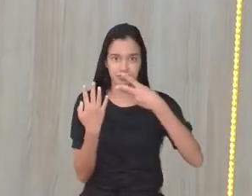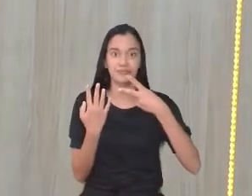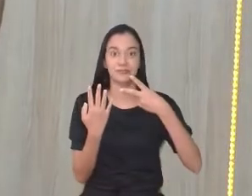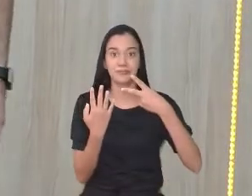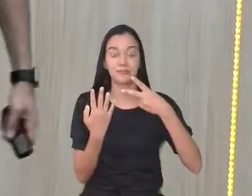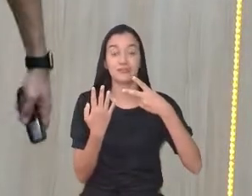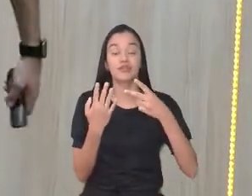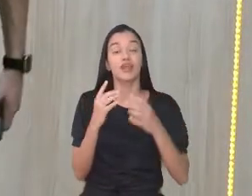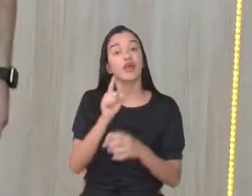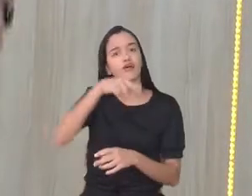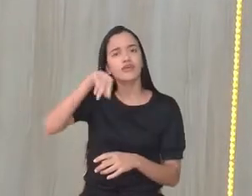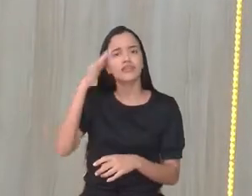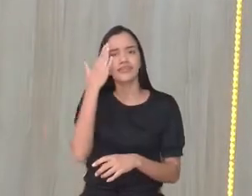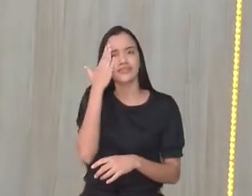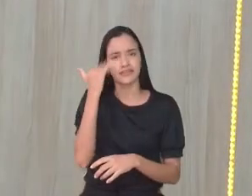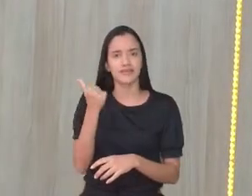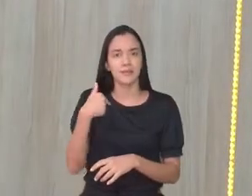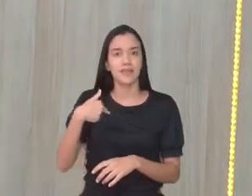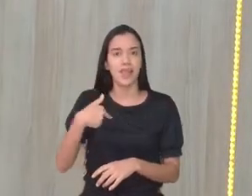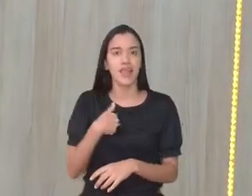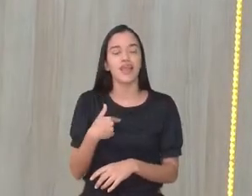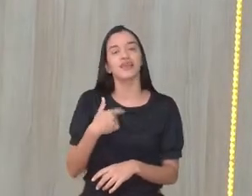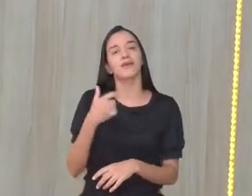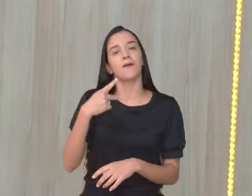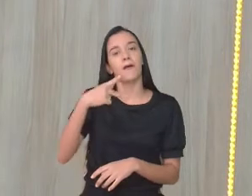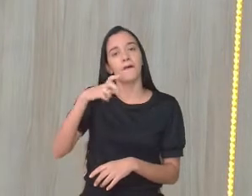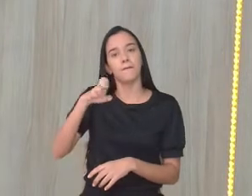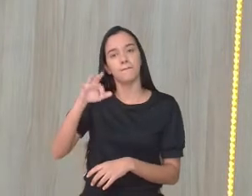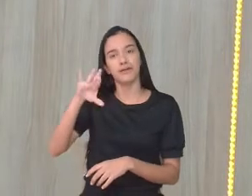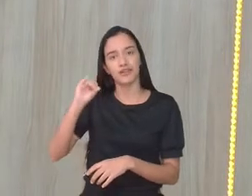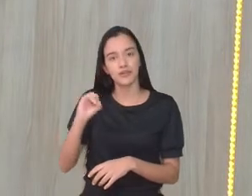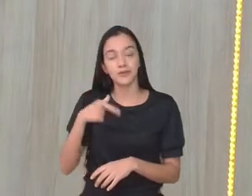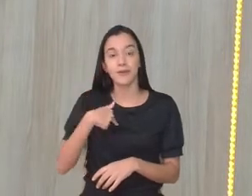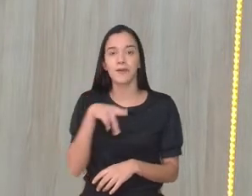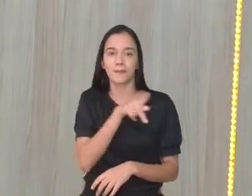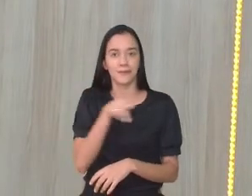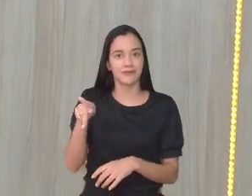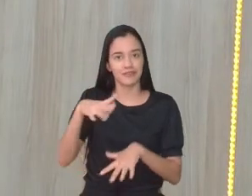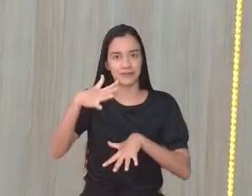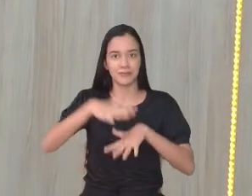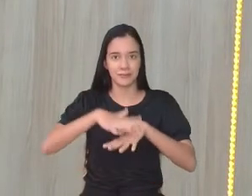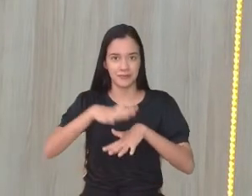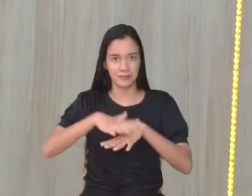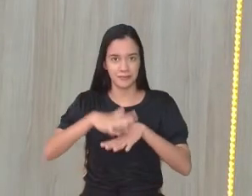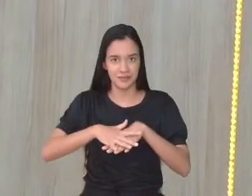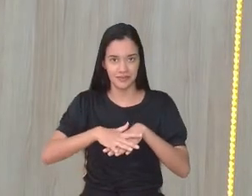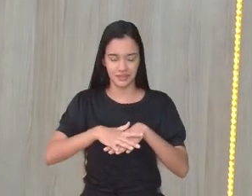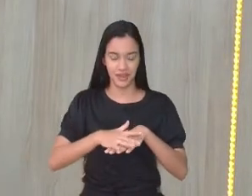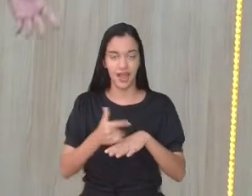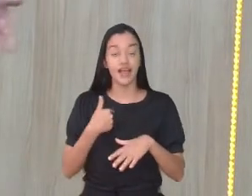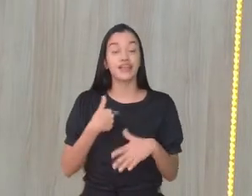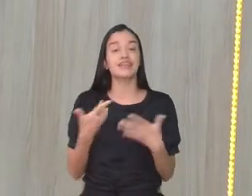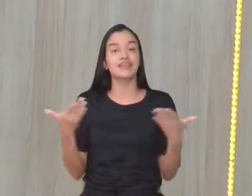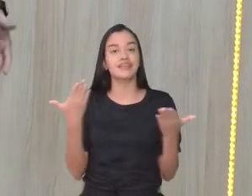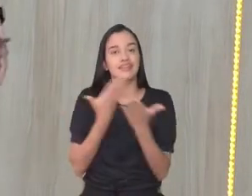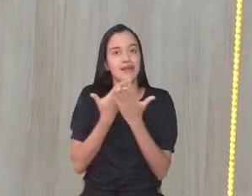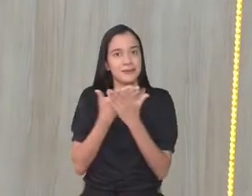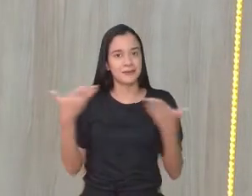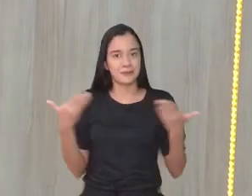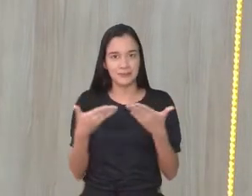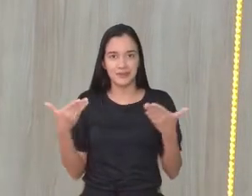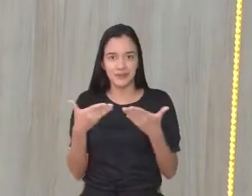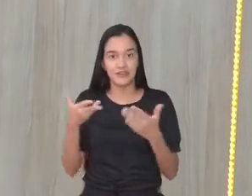potenciação. Como você sabe, eu me chamo Pedro Vitor, sou seu professor de matemática e na aula de hoje a gente